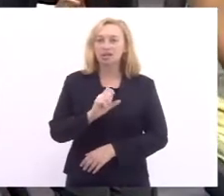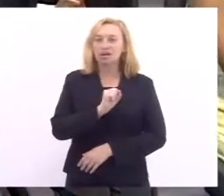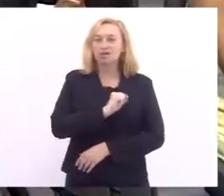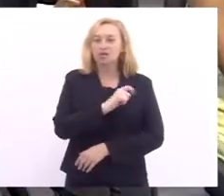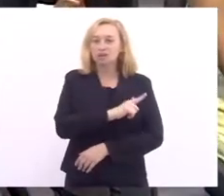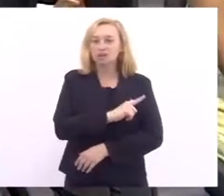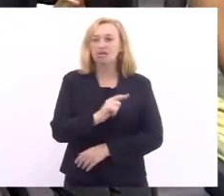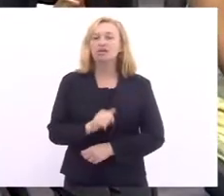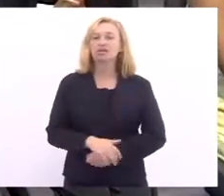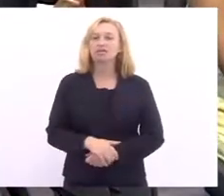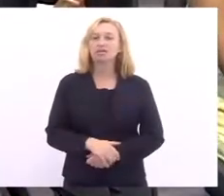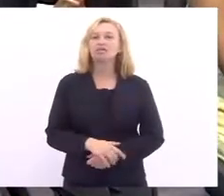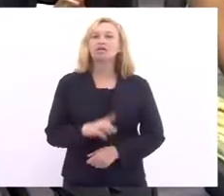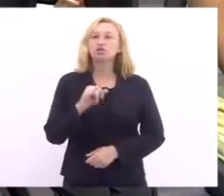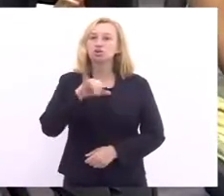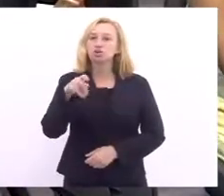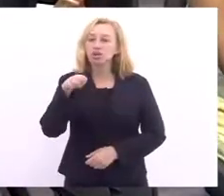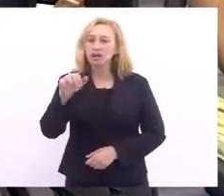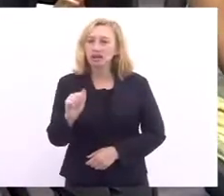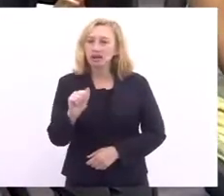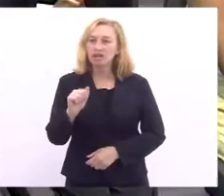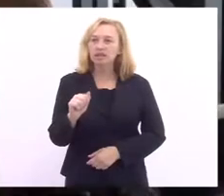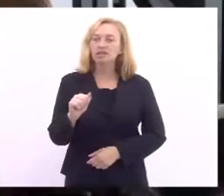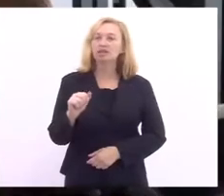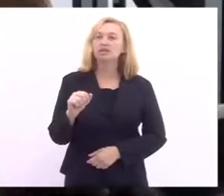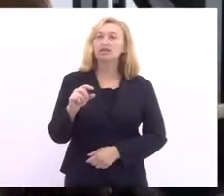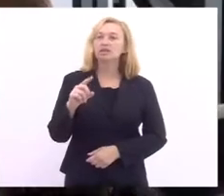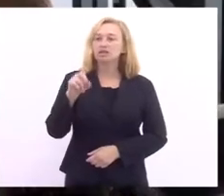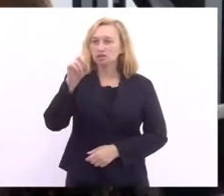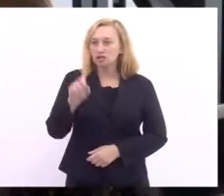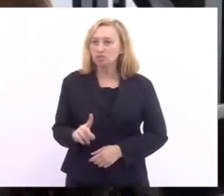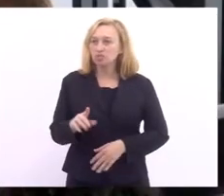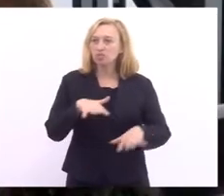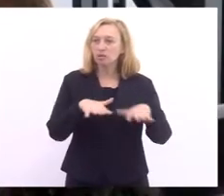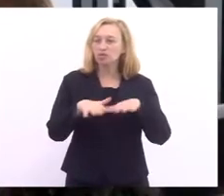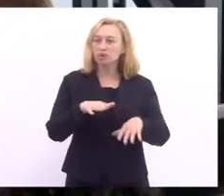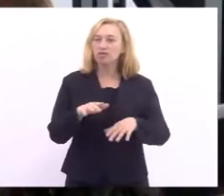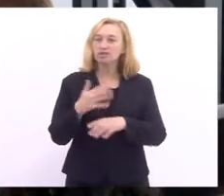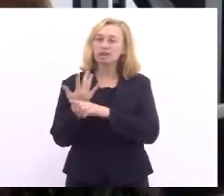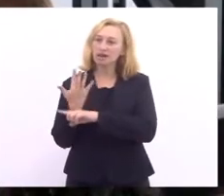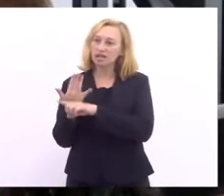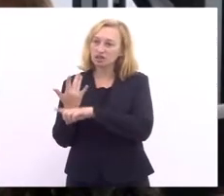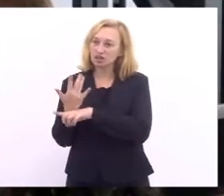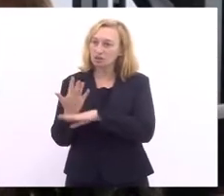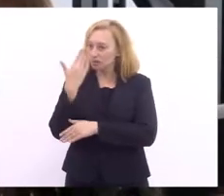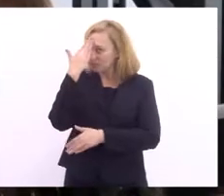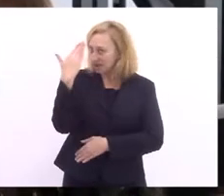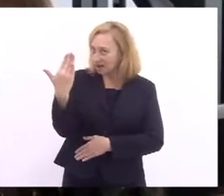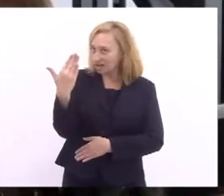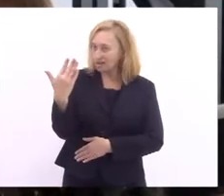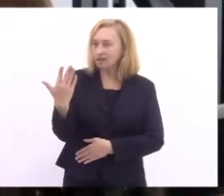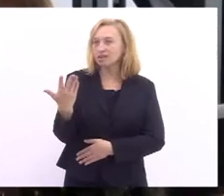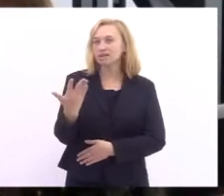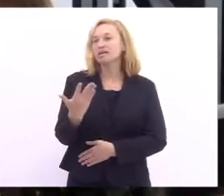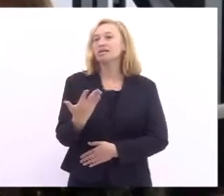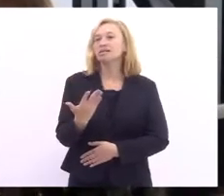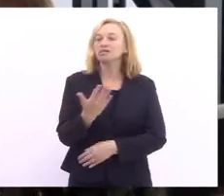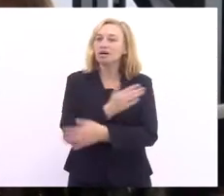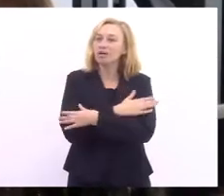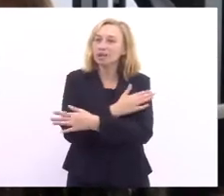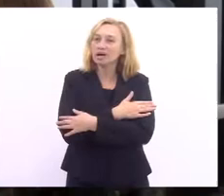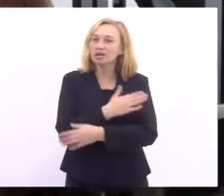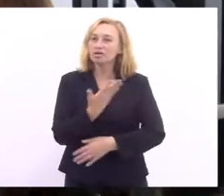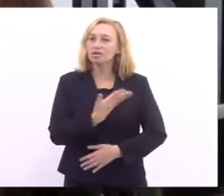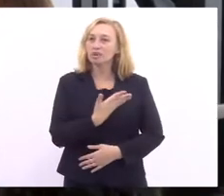Juliana Garcia diretora do movimenta Caxias né Obrigado Juliana Mande um abraço para querido Wesley